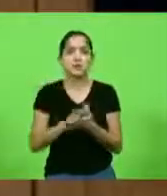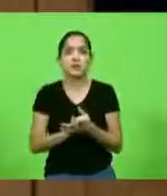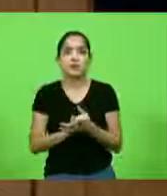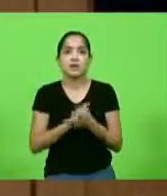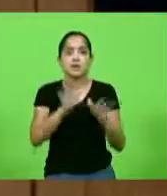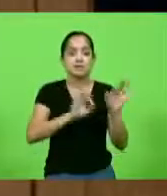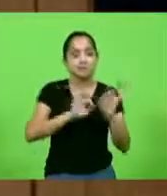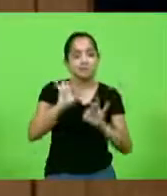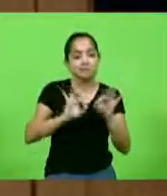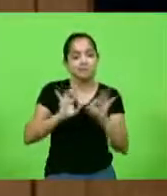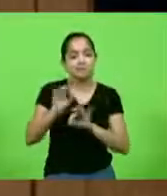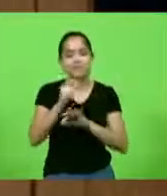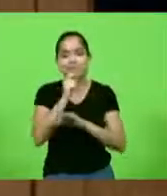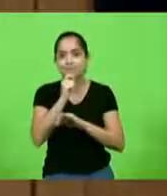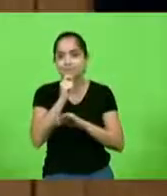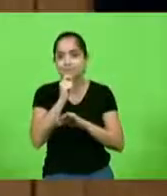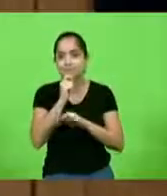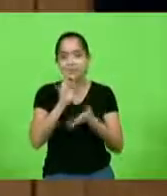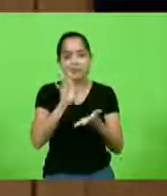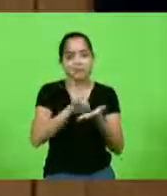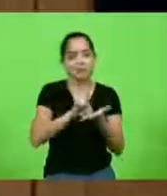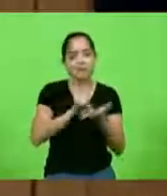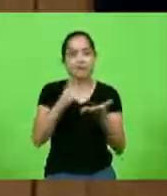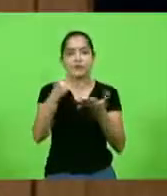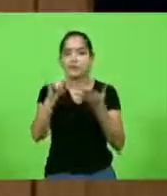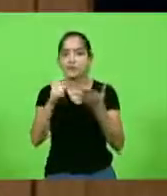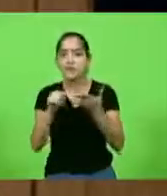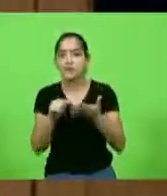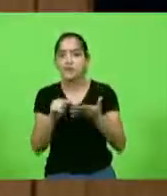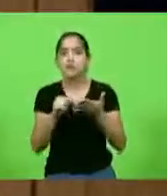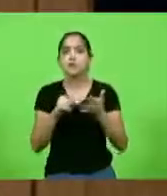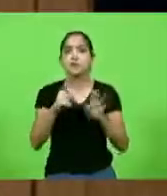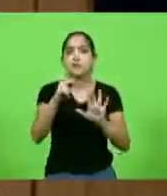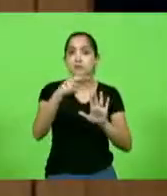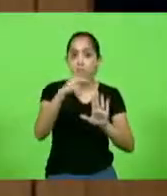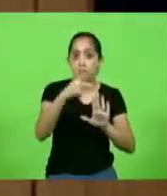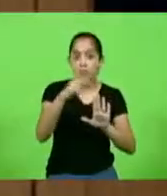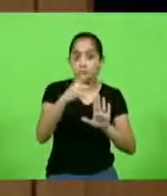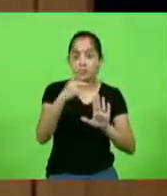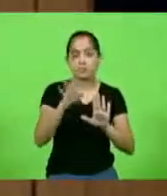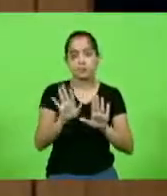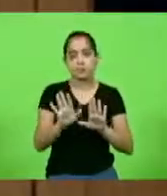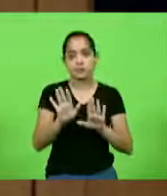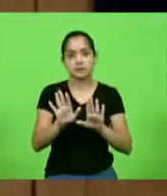organizado ainda. Não foi definido. Vai ter que sair uma portaria.